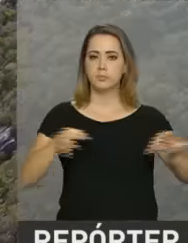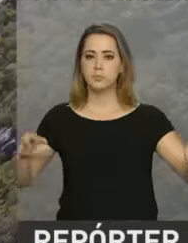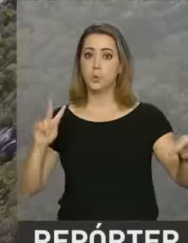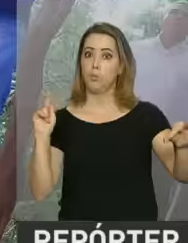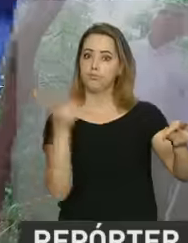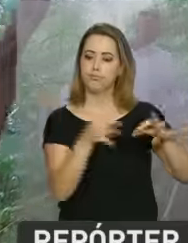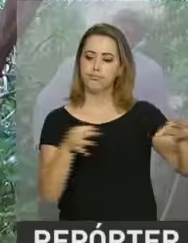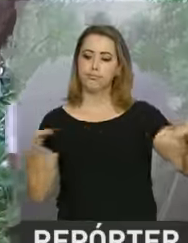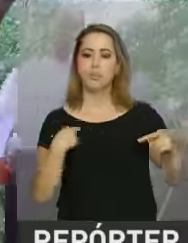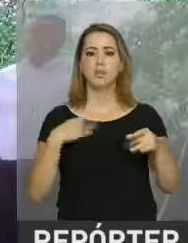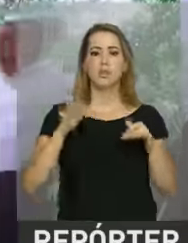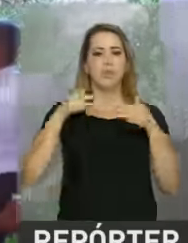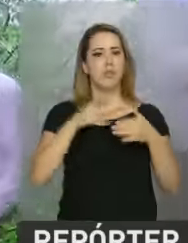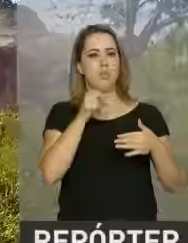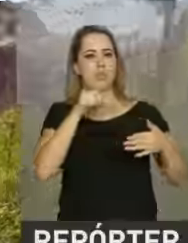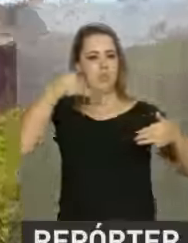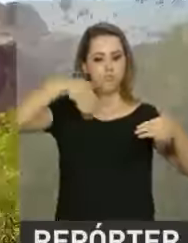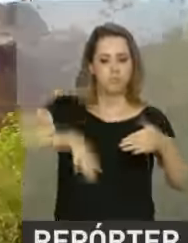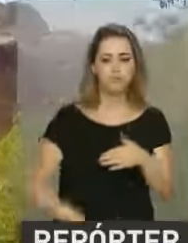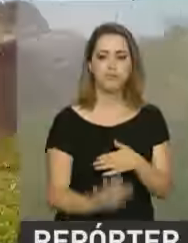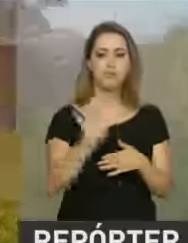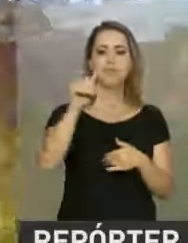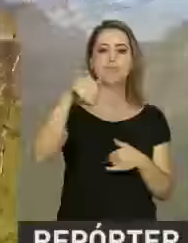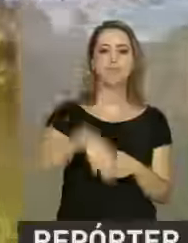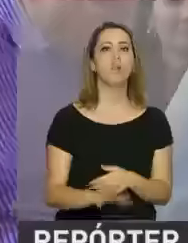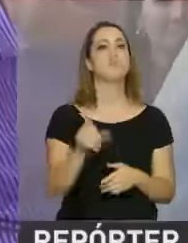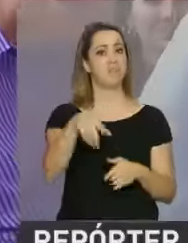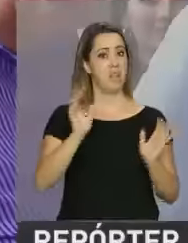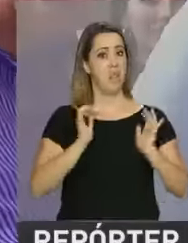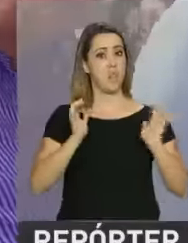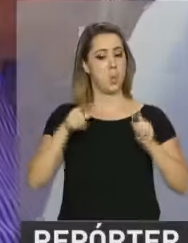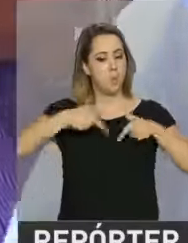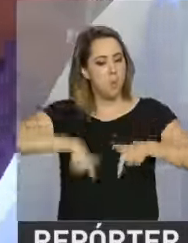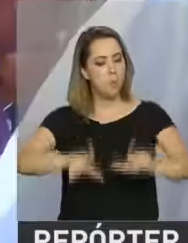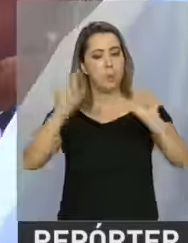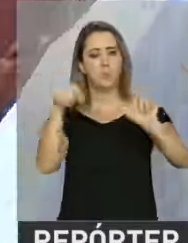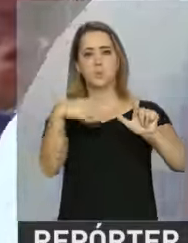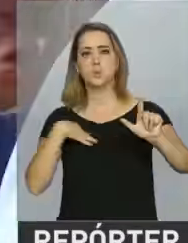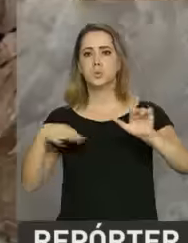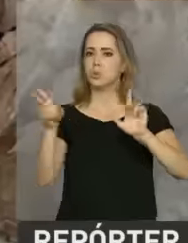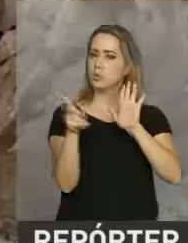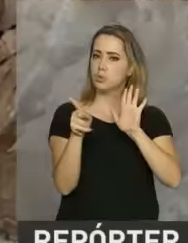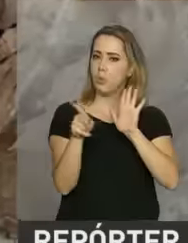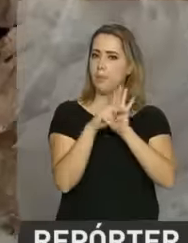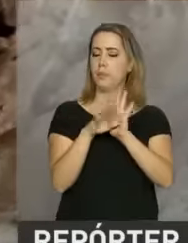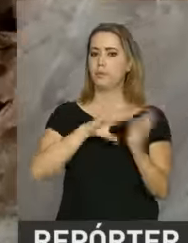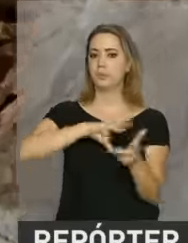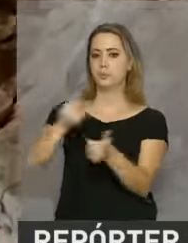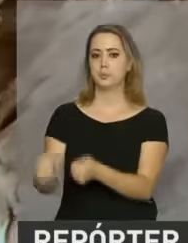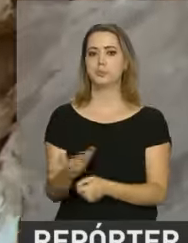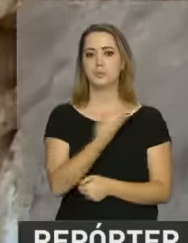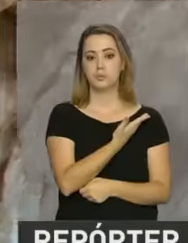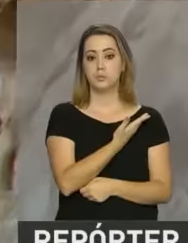as Serras Vales E planí no meio da Caatinga é tão rico que ganhou da Unesco o título de patrimônio mundial o Parque Nacional da